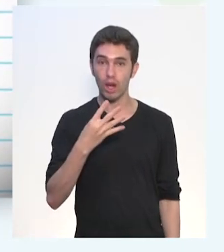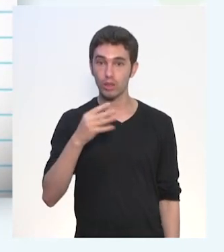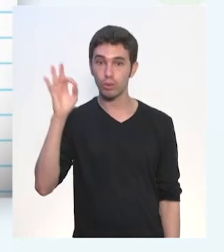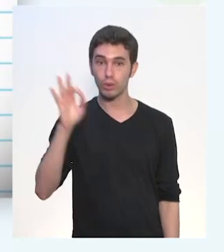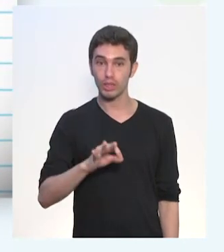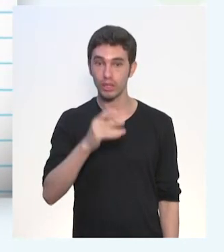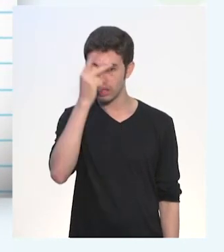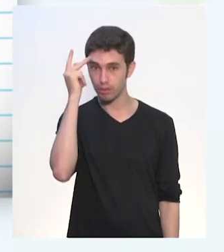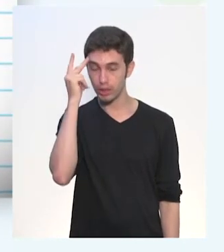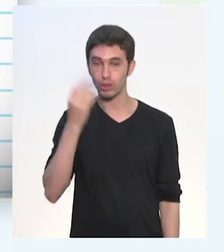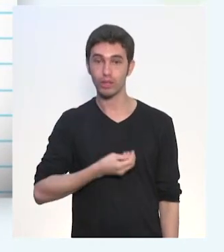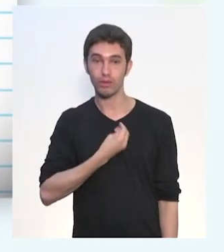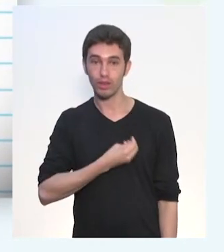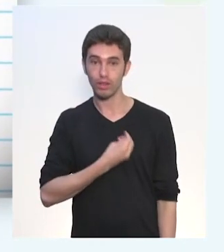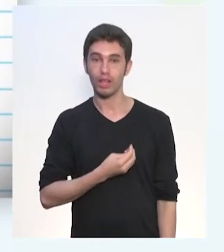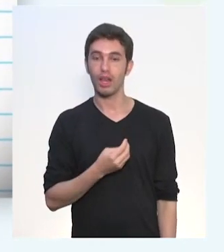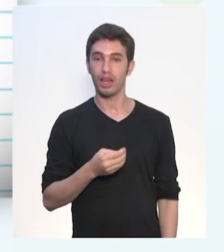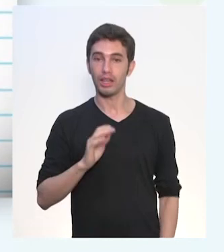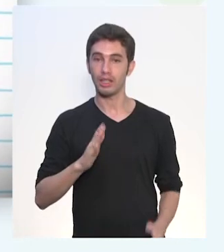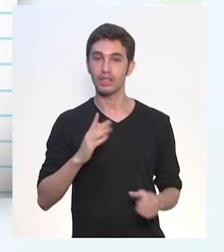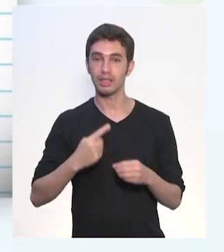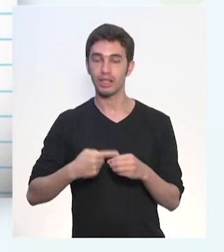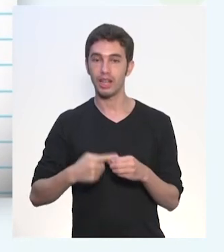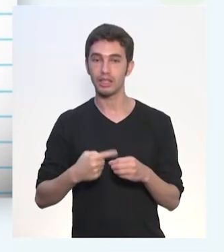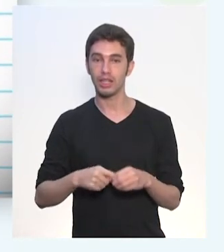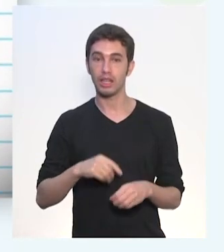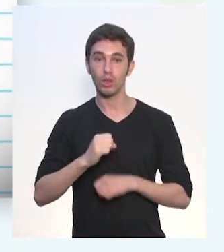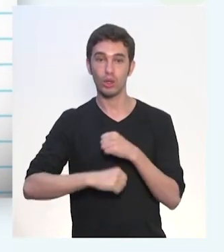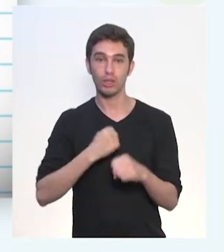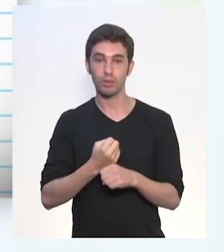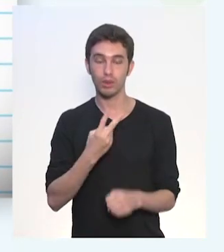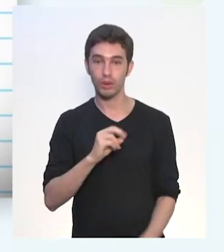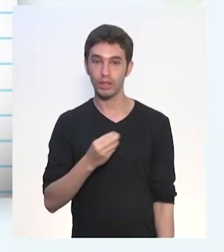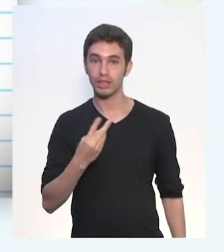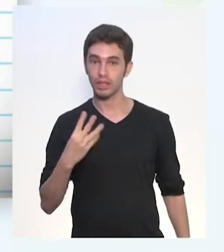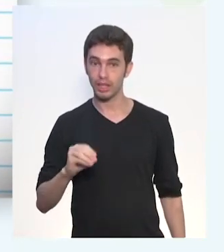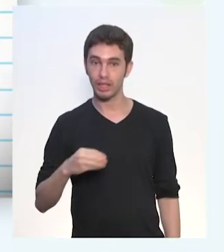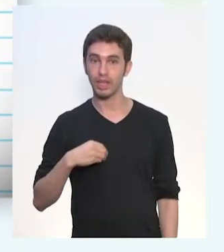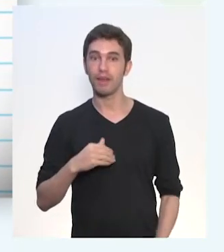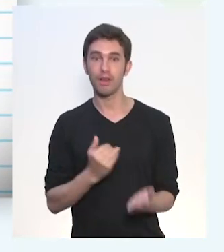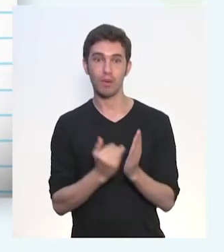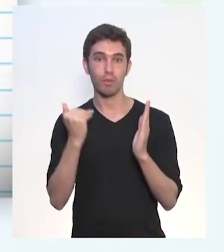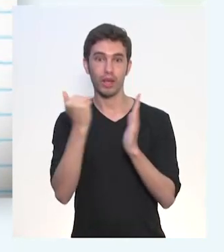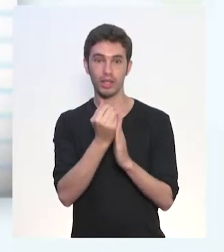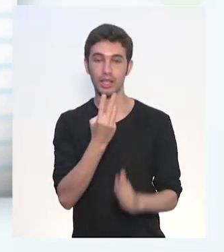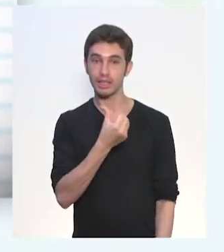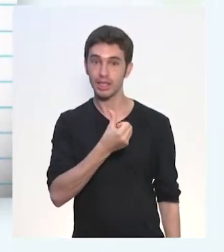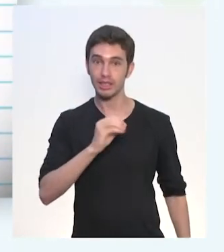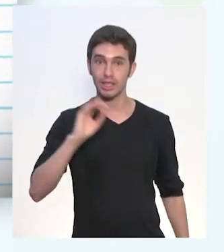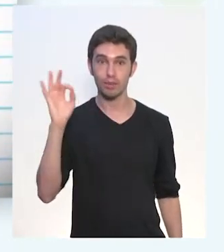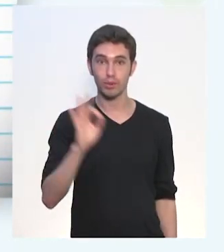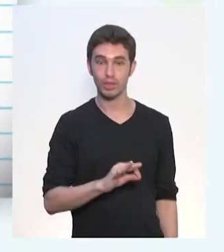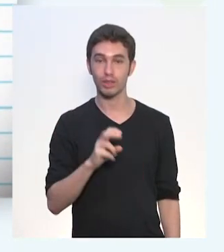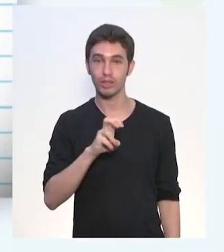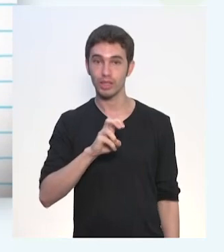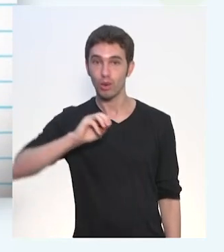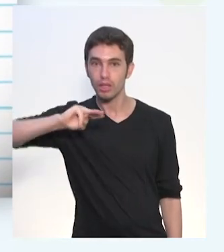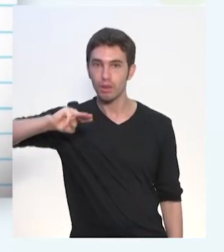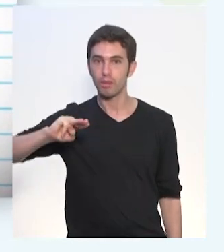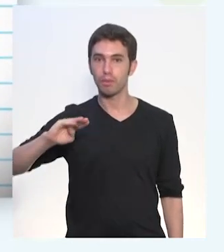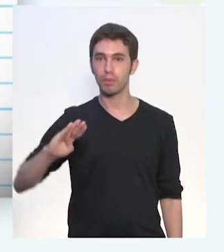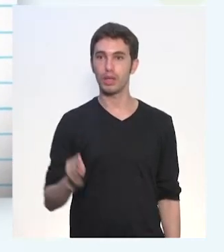em cidades. Em 2030, esse número chegará a 5 bilhões, 60% da população. Por isso, os problemas de